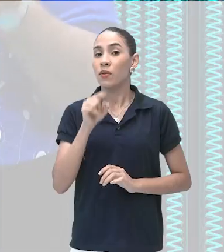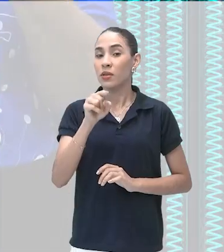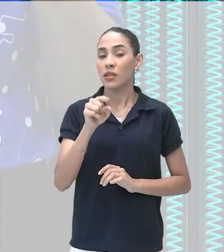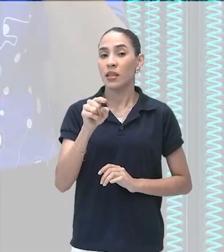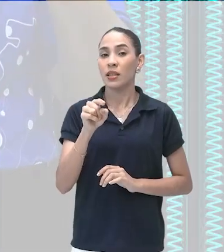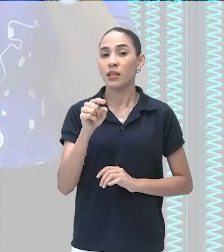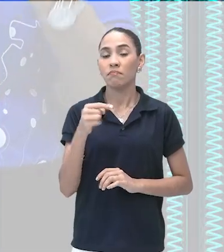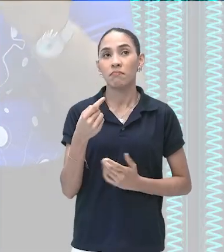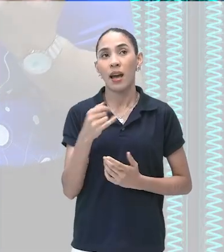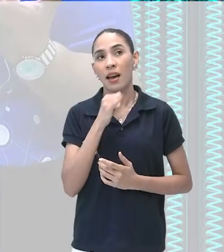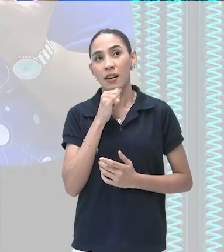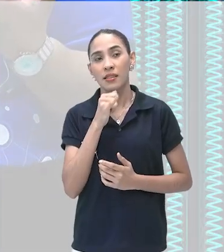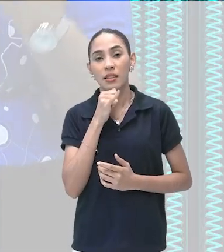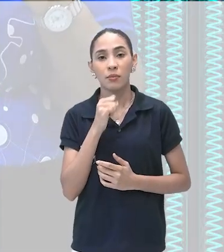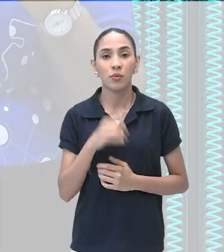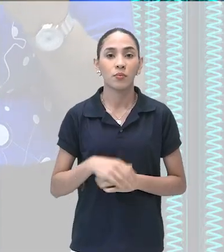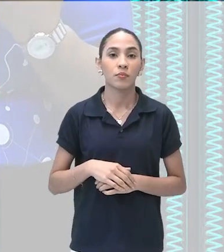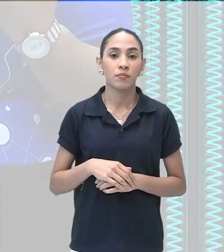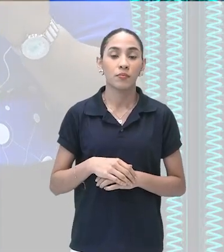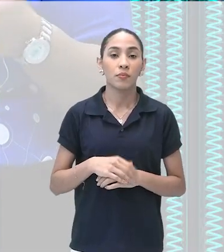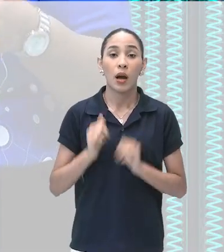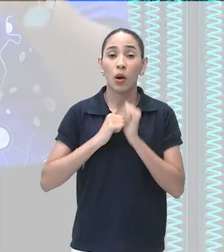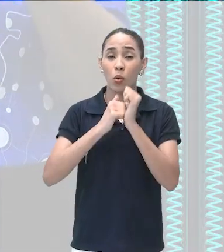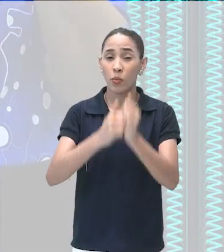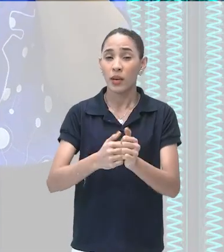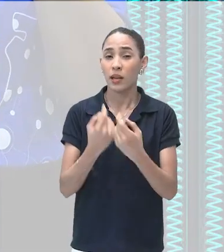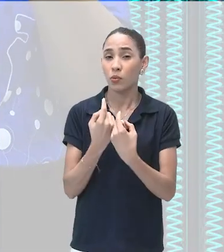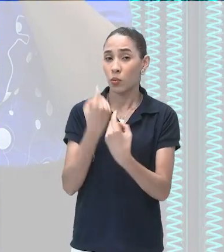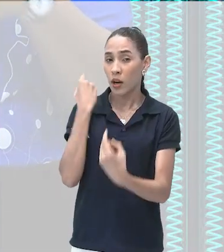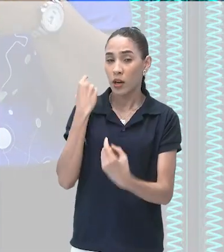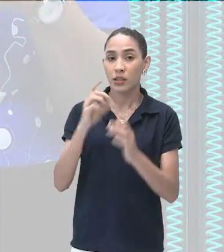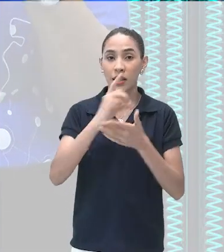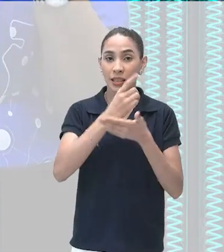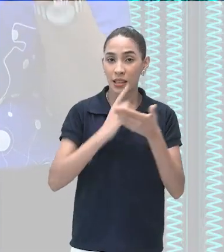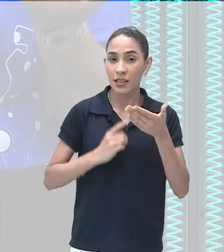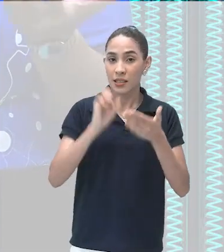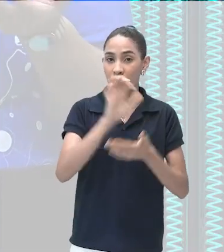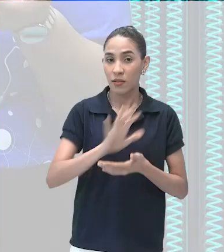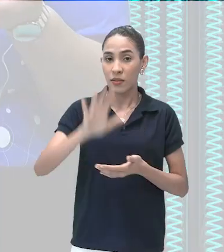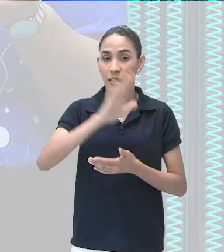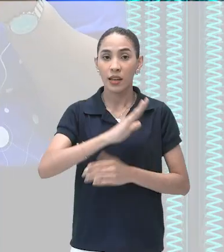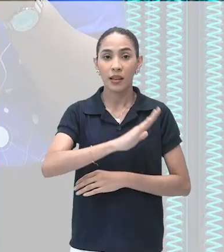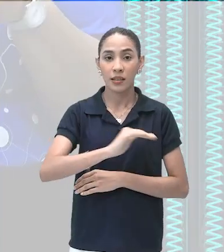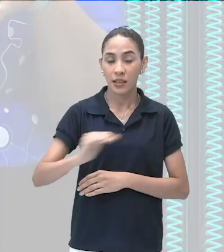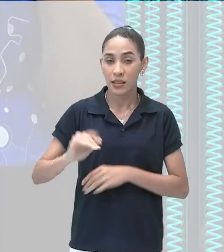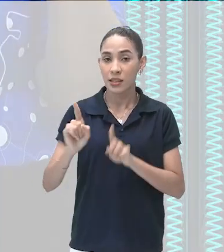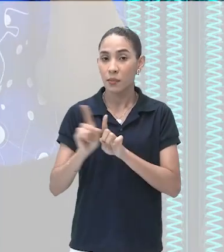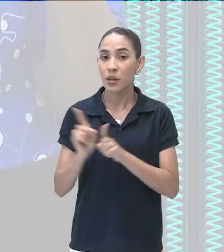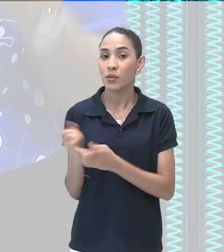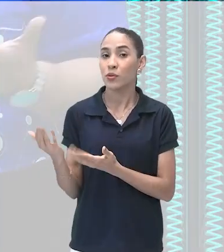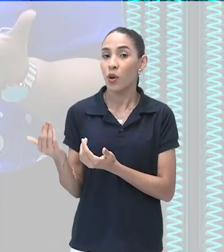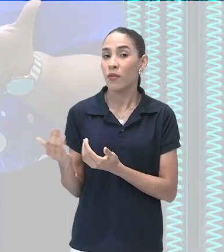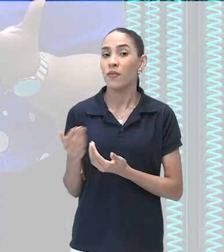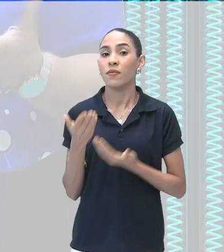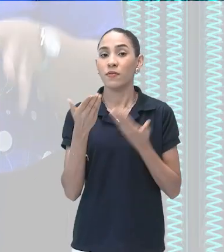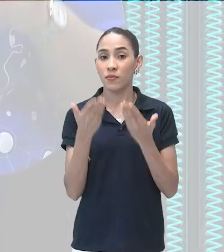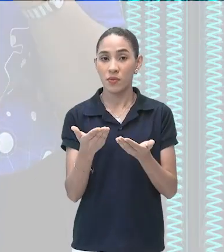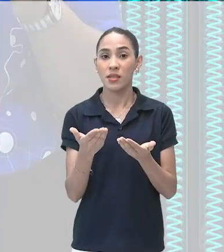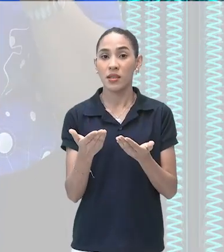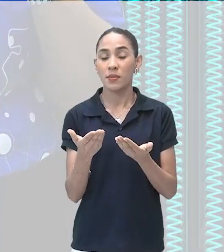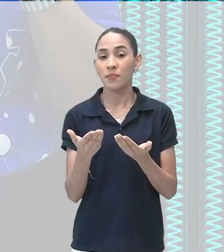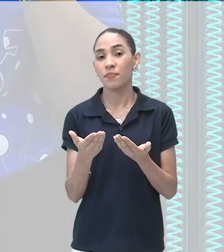não tivessem acompanhado anteriormente essa Declaração dos Direitos da Criança e do Adolescente,